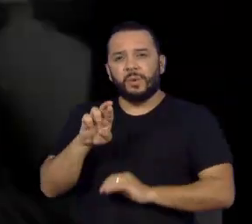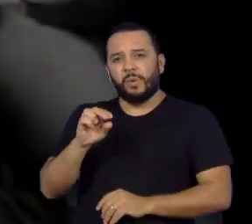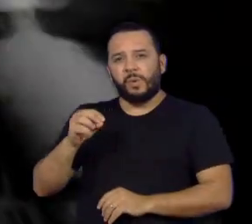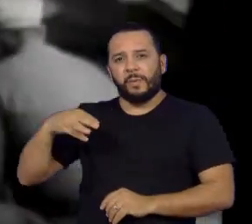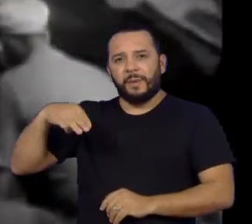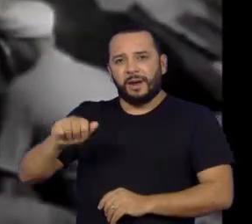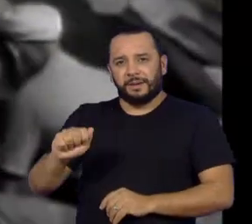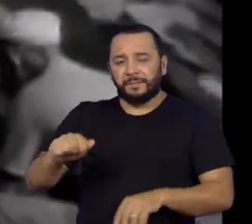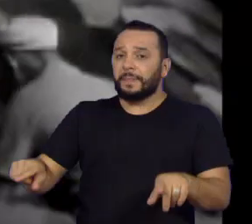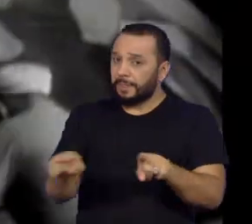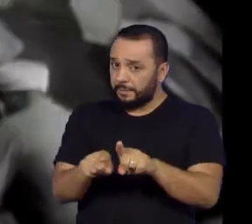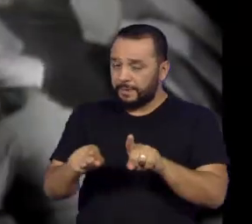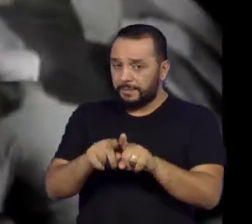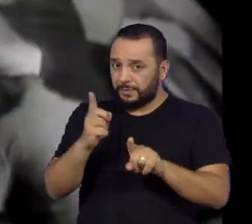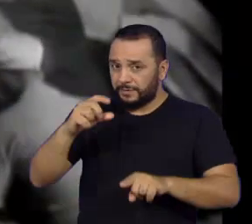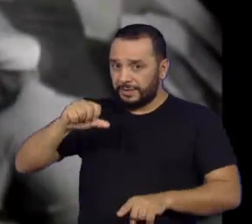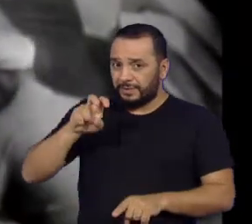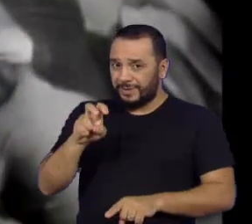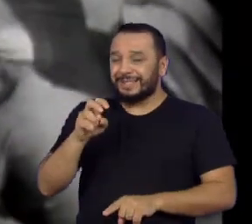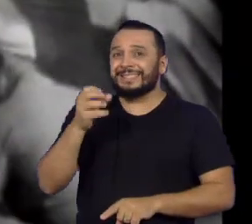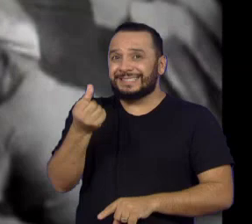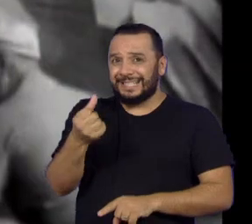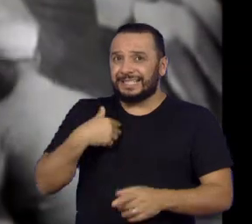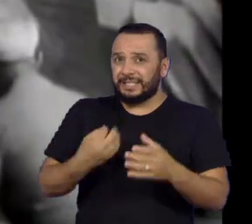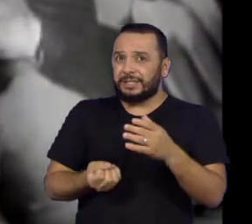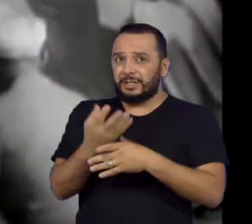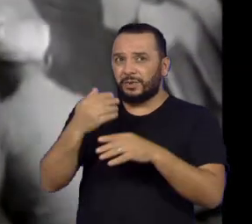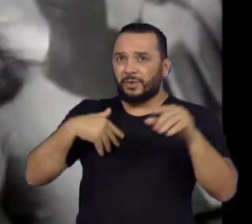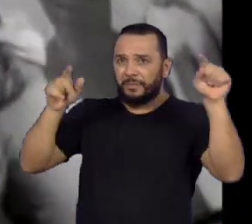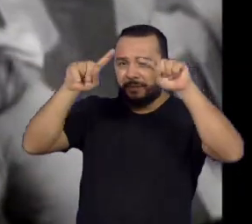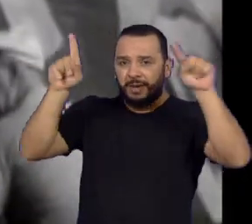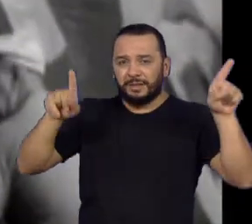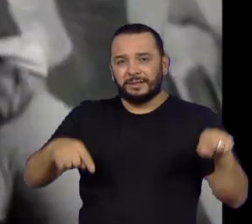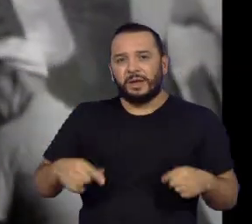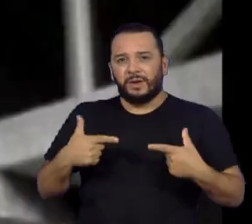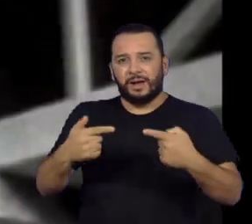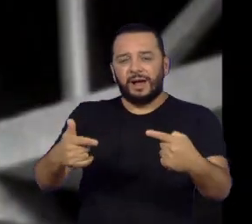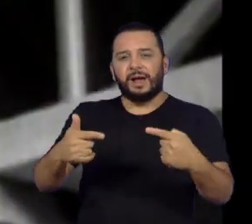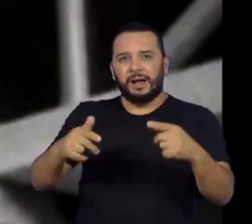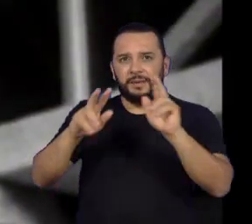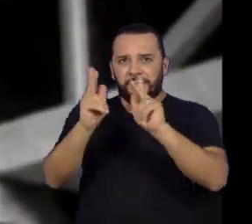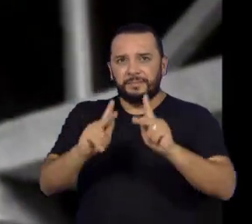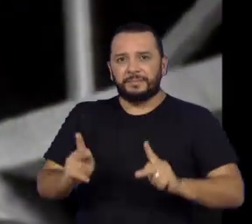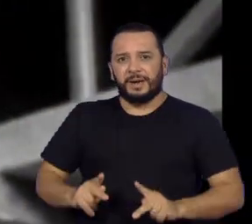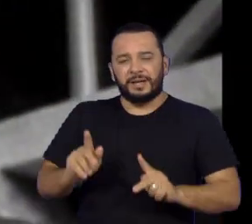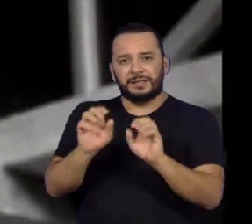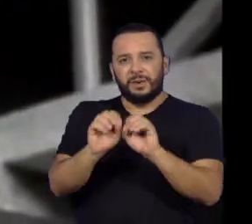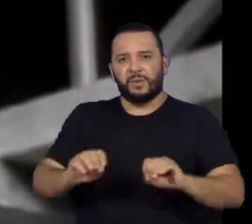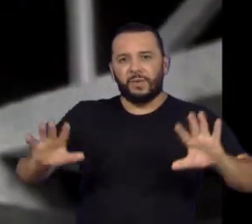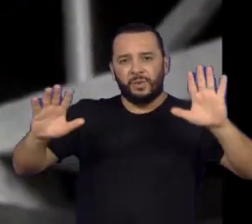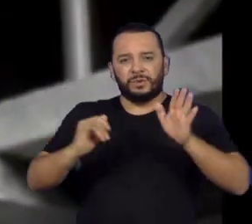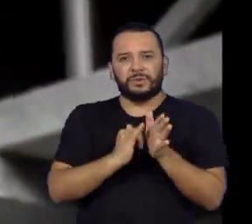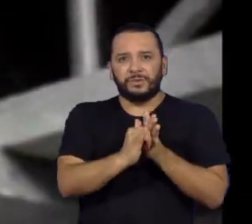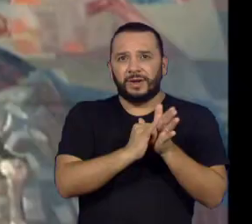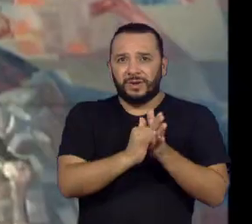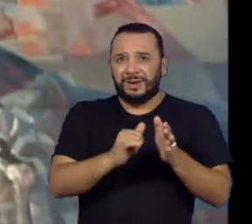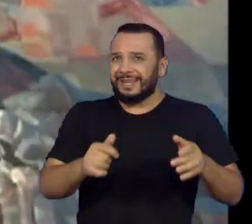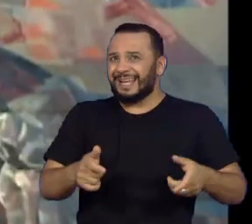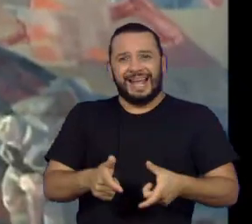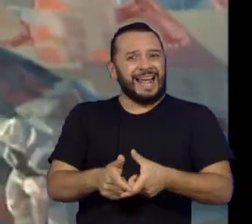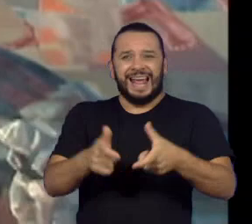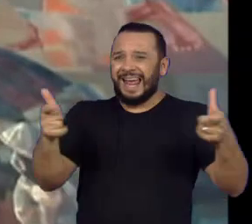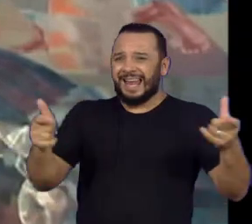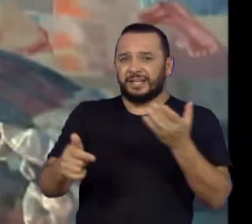Em 1956, cria os painéis Guerra e Paz para a sede da ONU em Nova York, uma obra